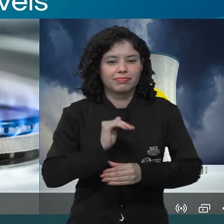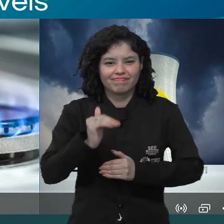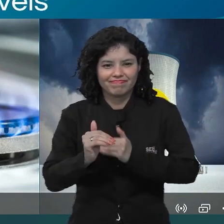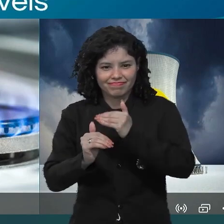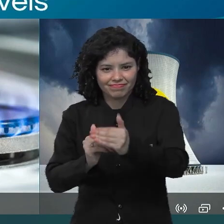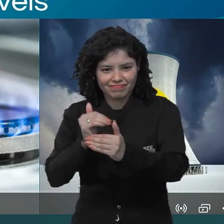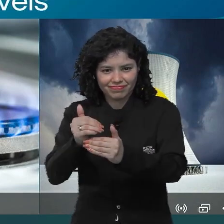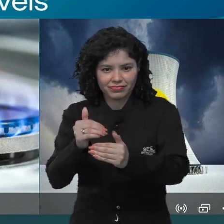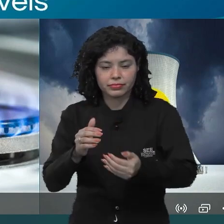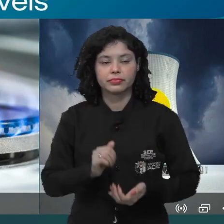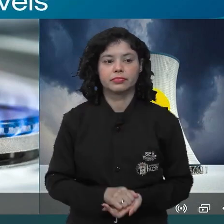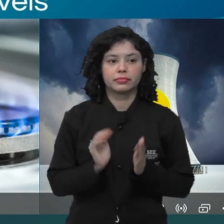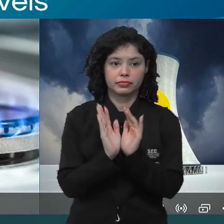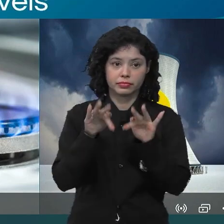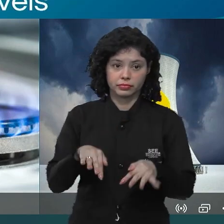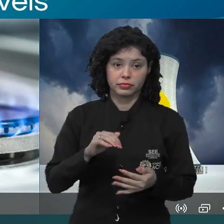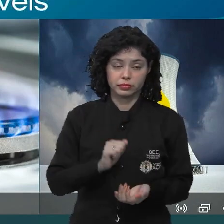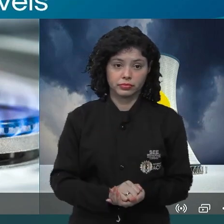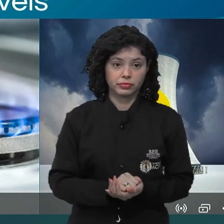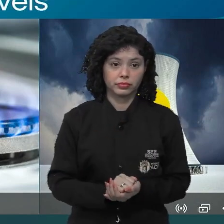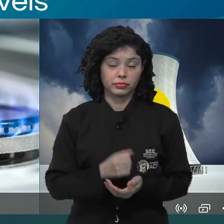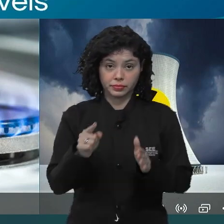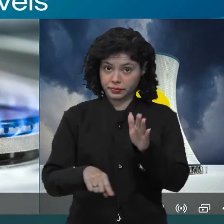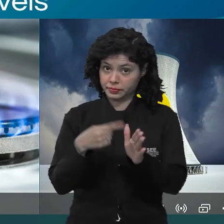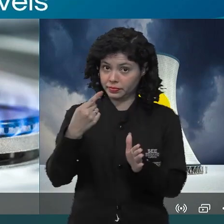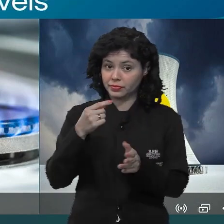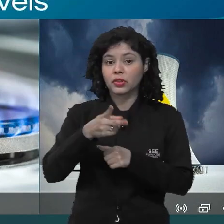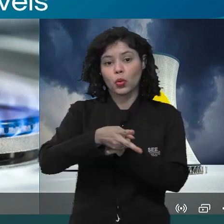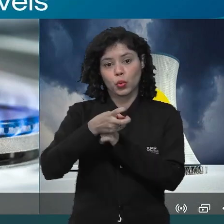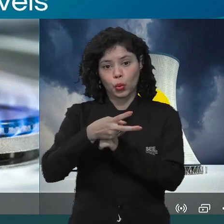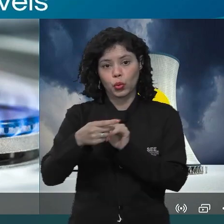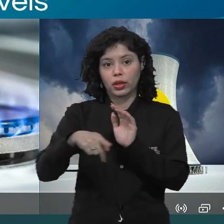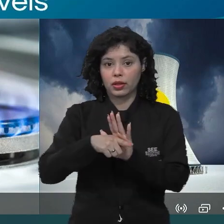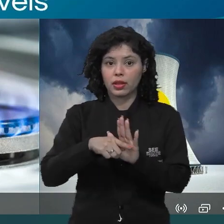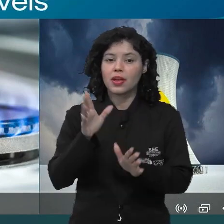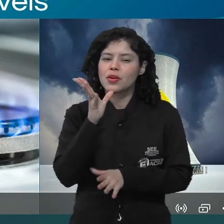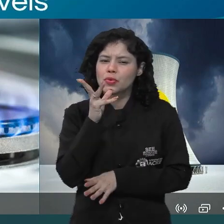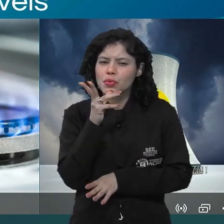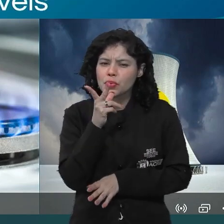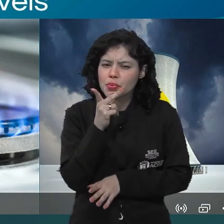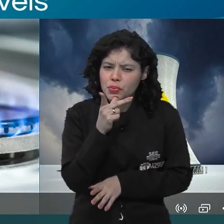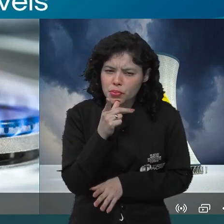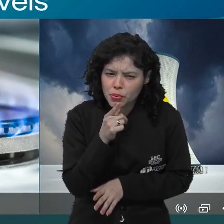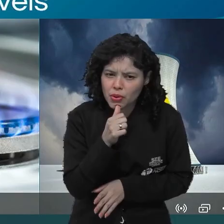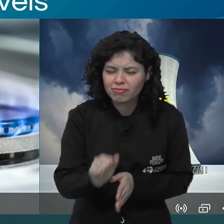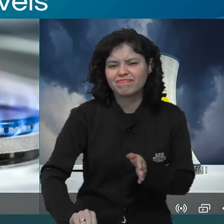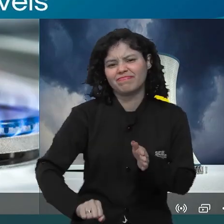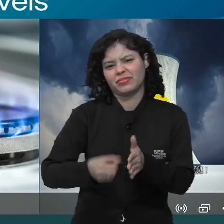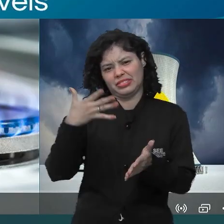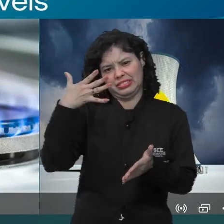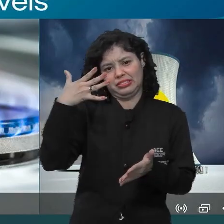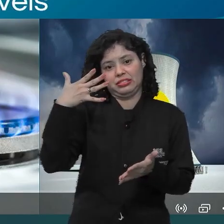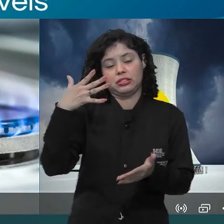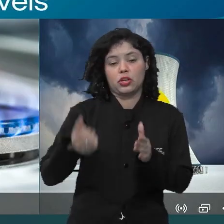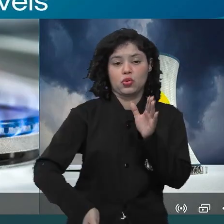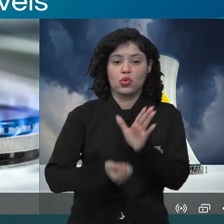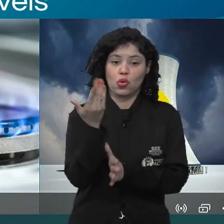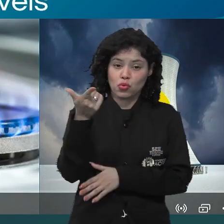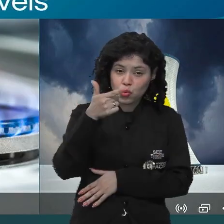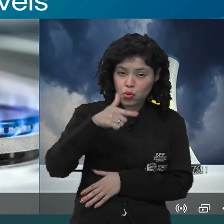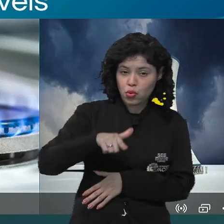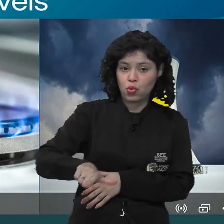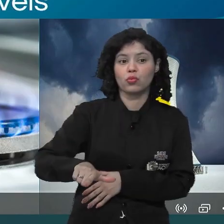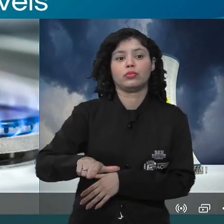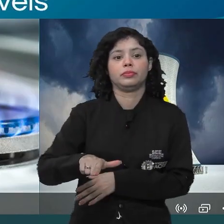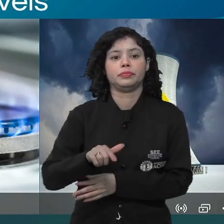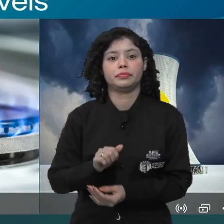poucos, né, elas podem terminar. Então, uma vez que elas forem consumidas, vão demorar milhões de anos ali para se formarem